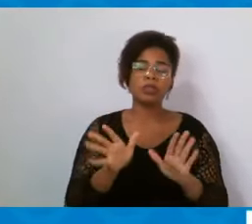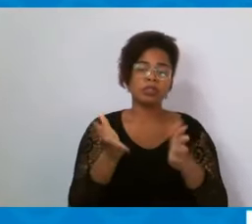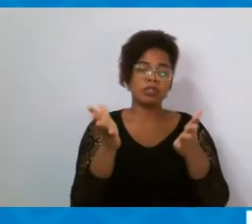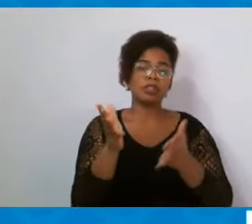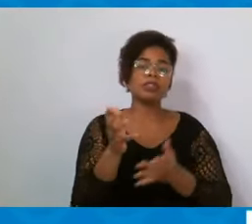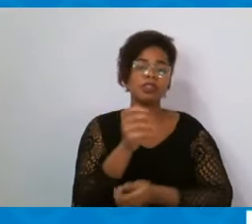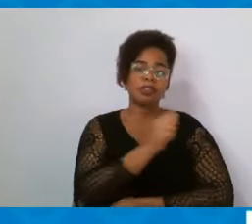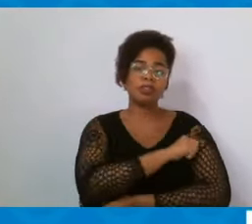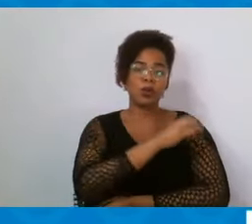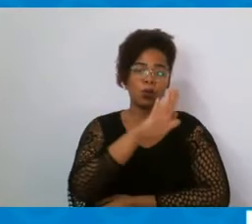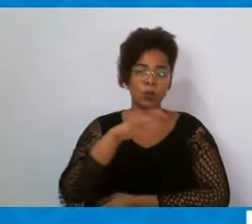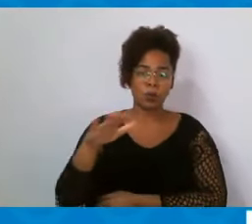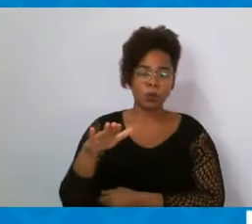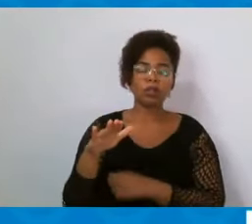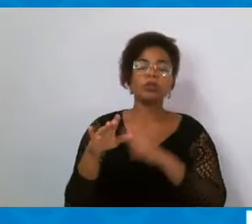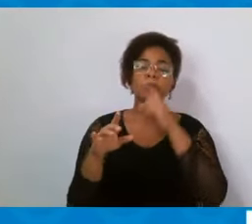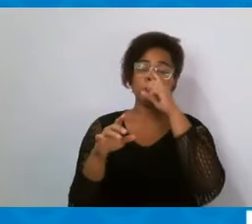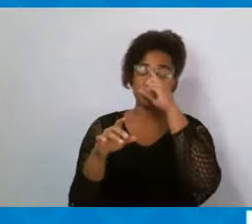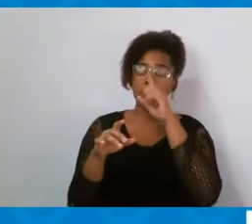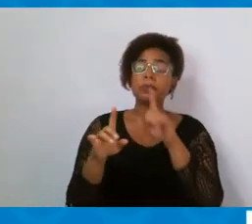é absolutamente necessário,